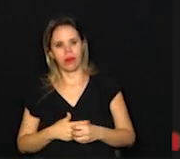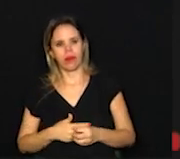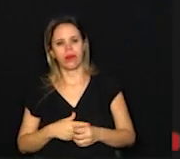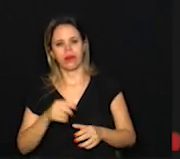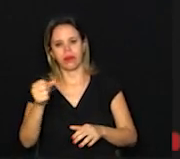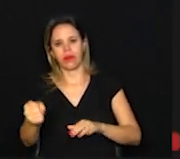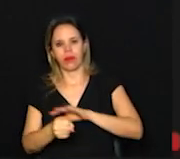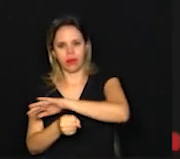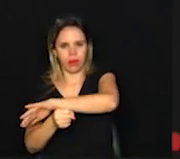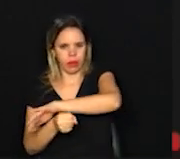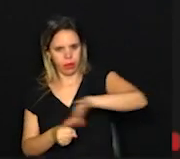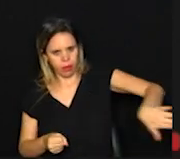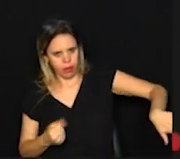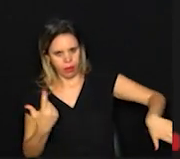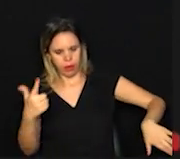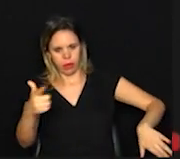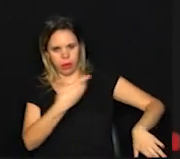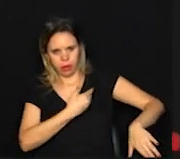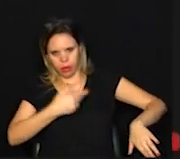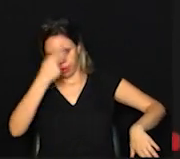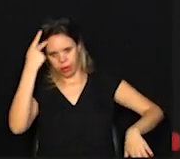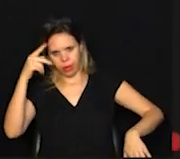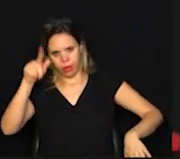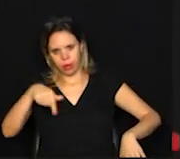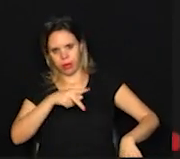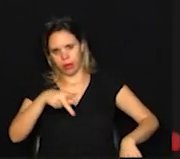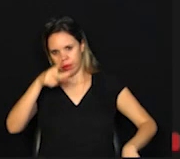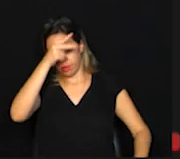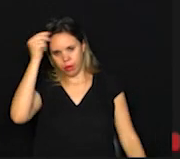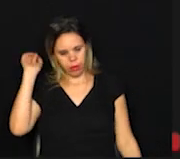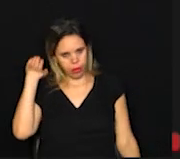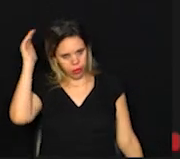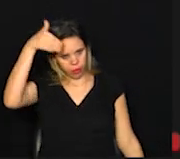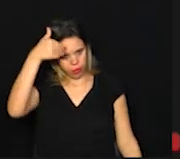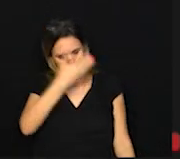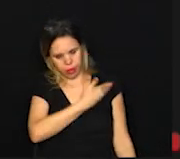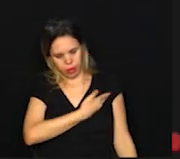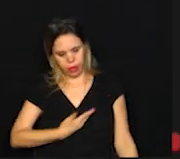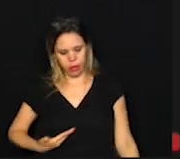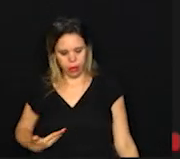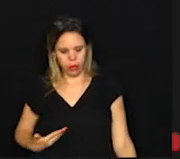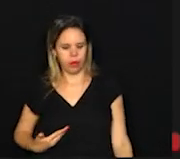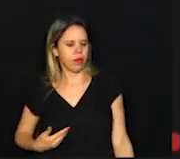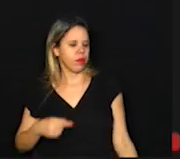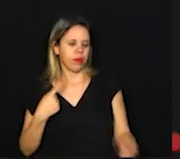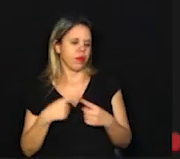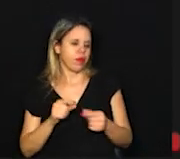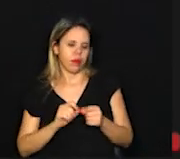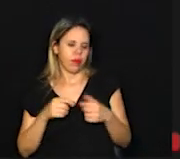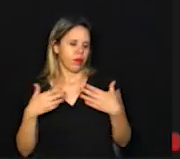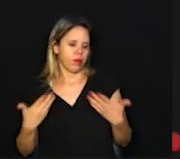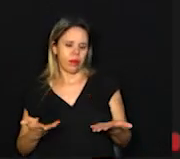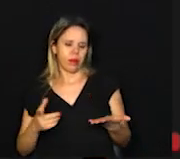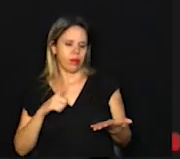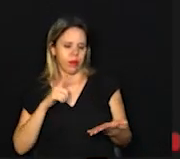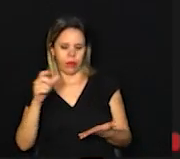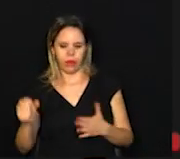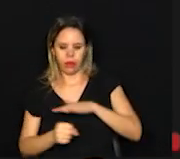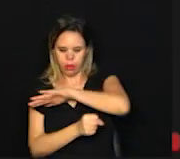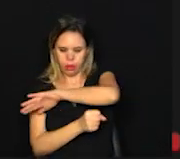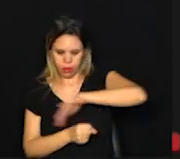derrubar quem dirigia outra parte do Estado, que era a presidência da República, o governo, né? E por que fizeram isso? Por que teve o golpe,